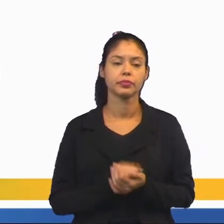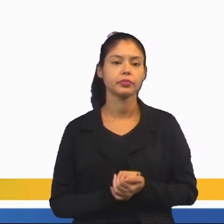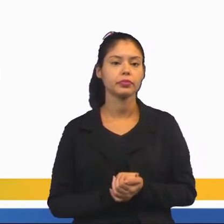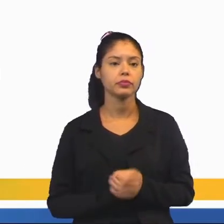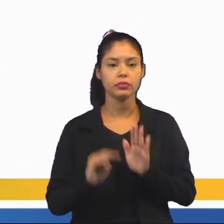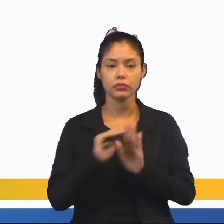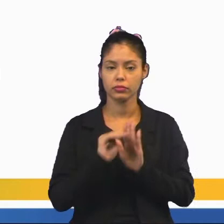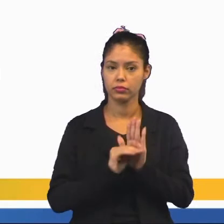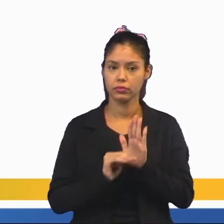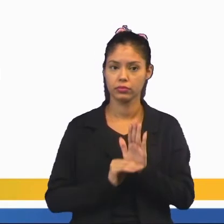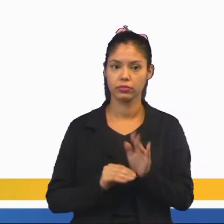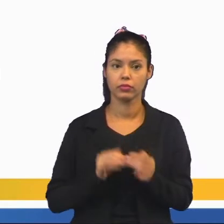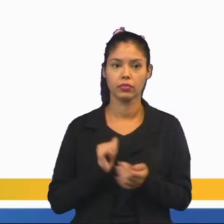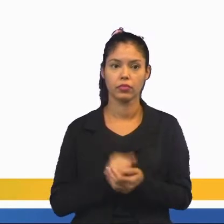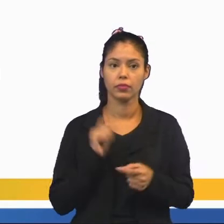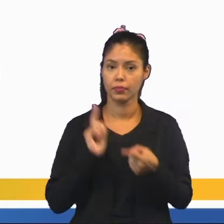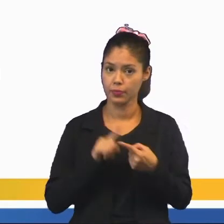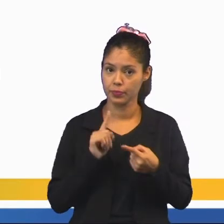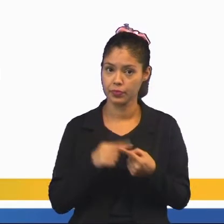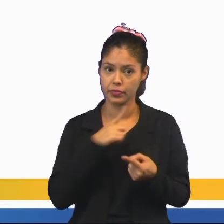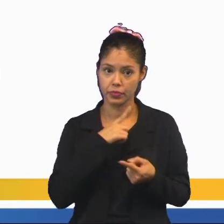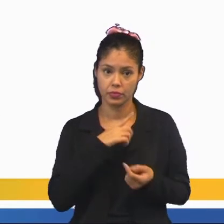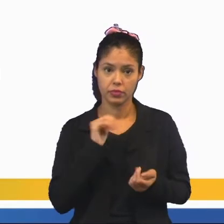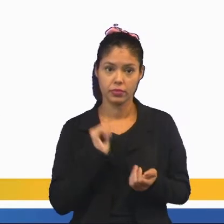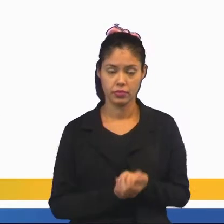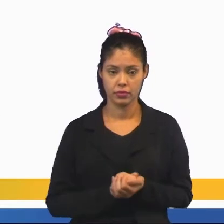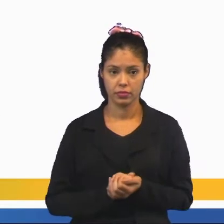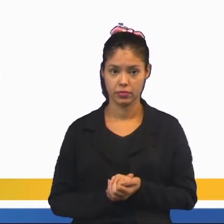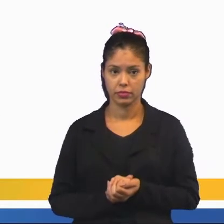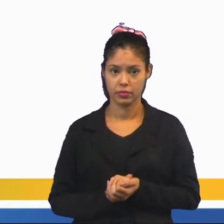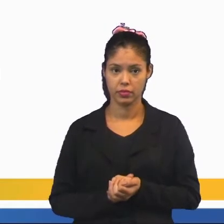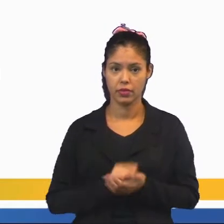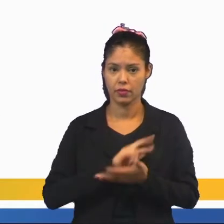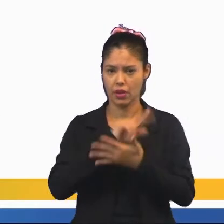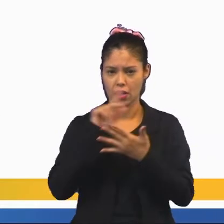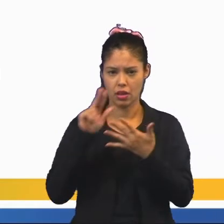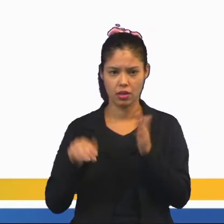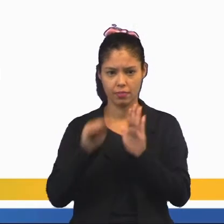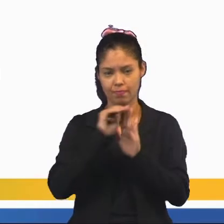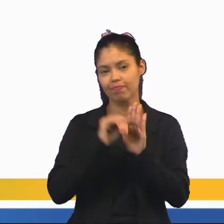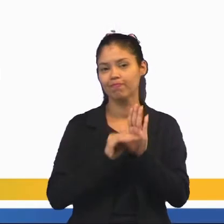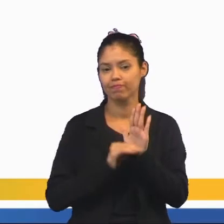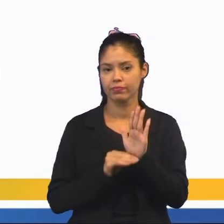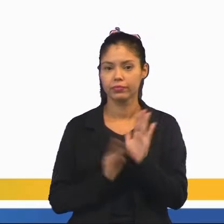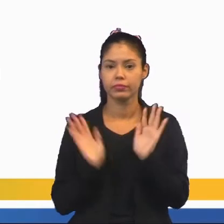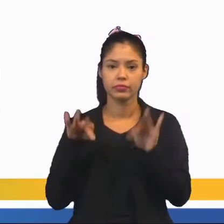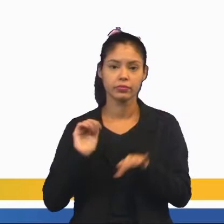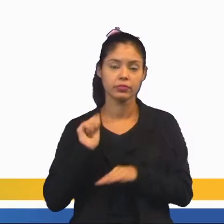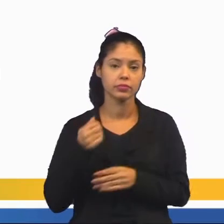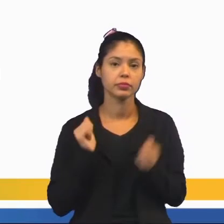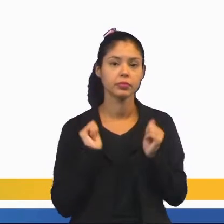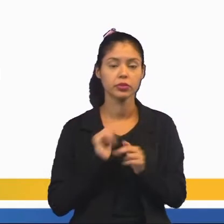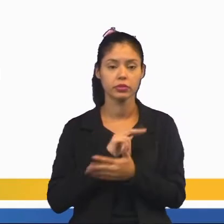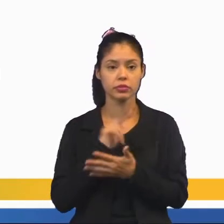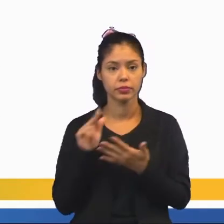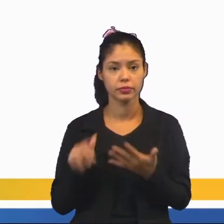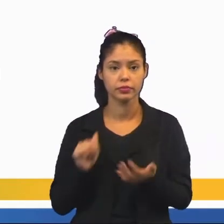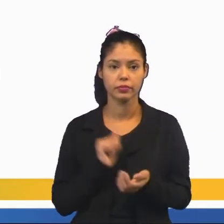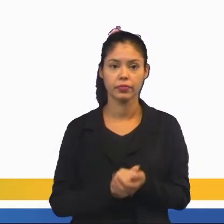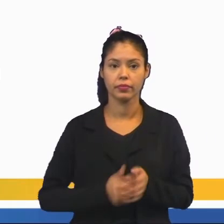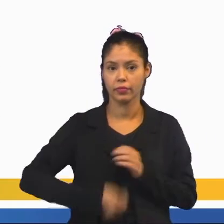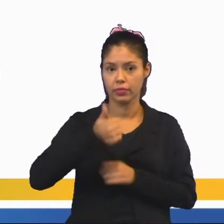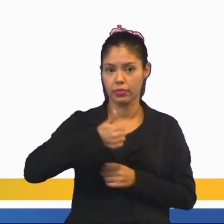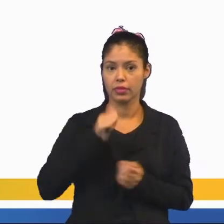Sintomas. Por ser uma infecção de múltiplos estágios, os sinais e sintomas podem variar.